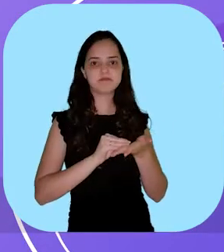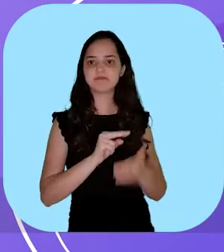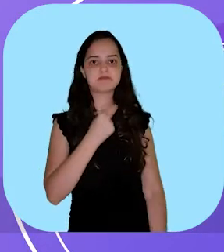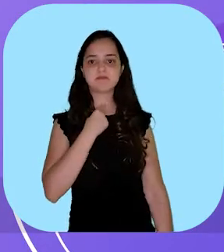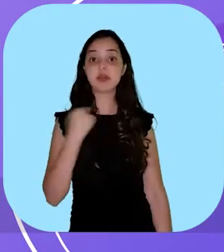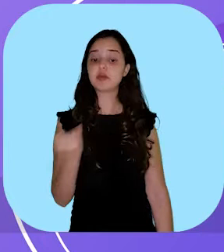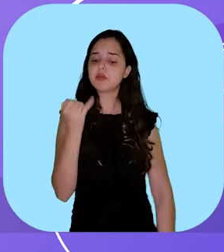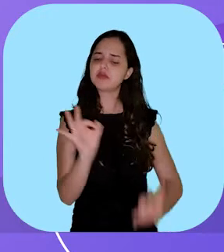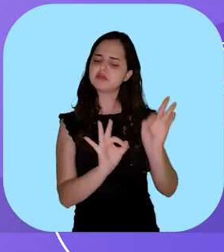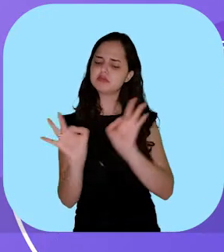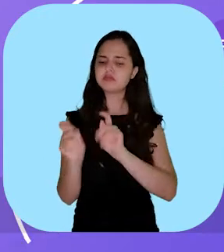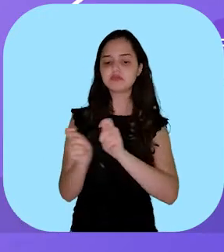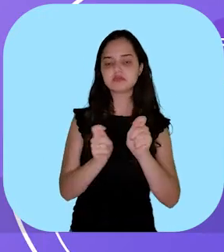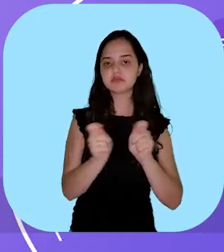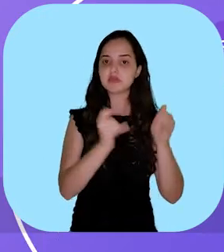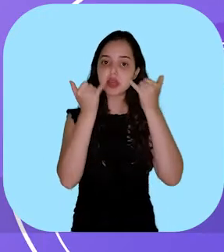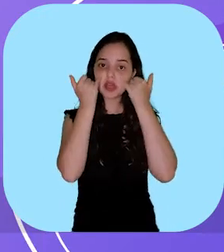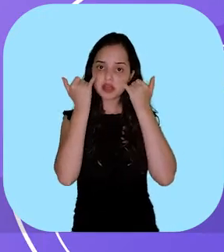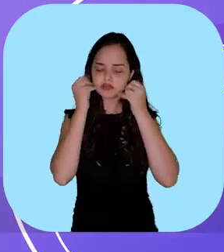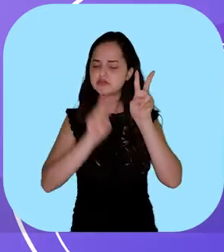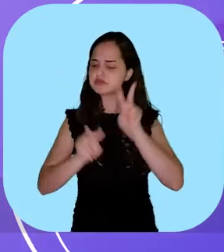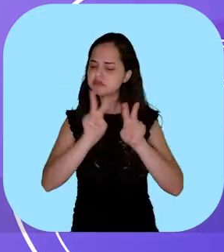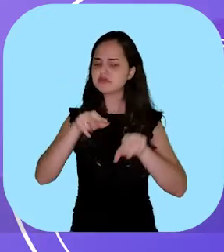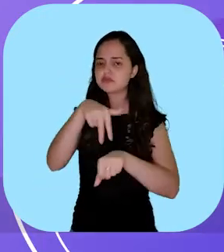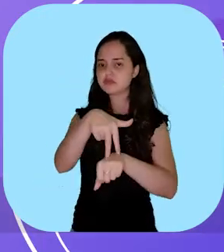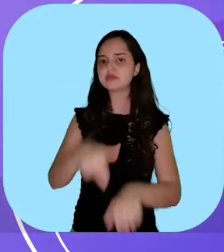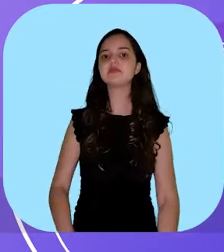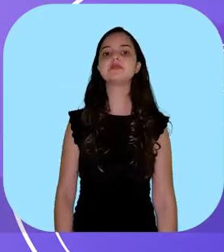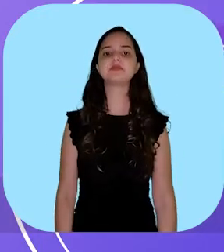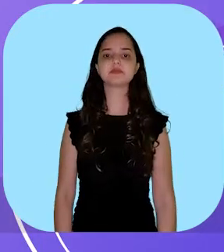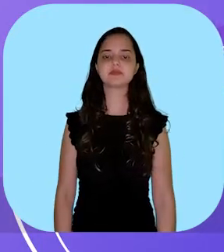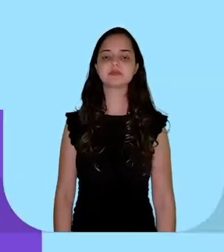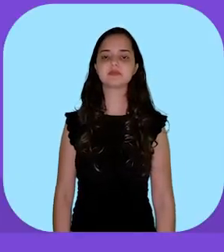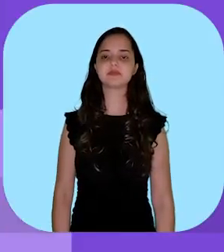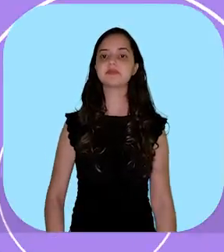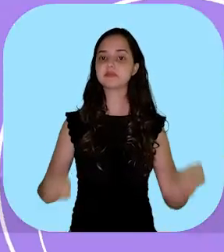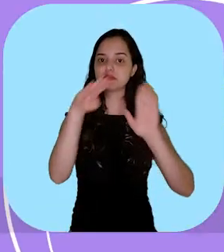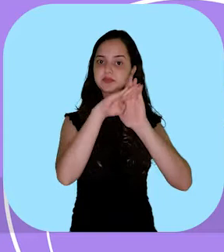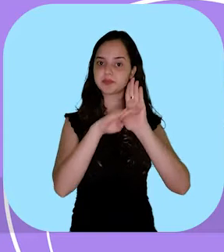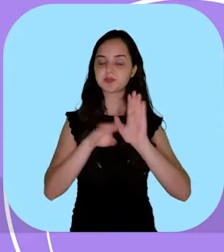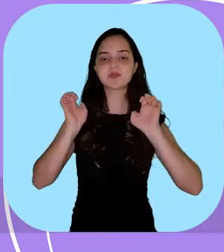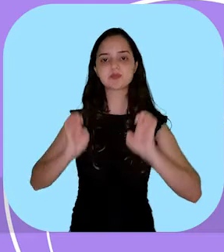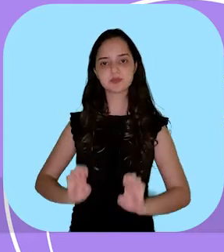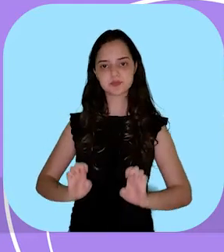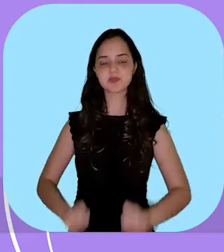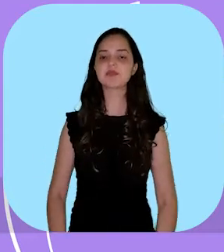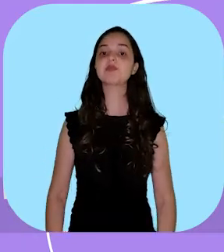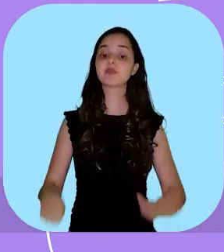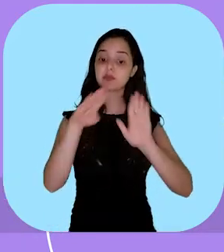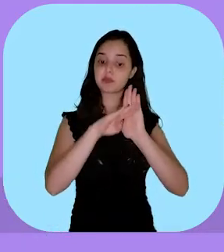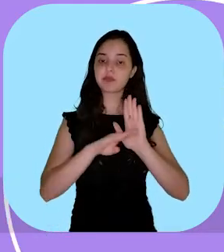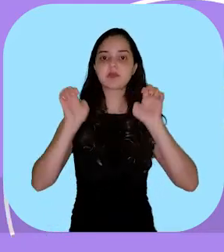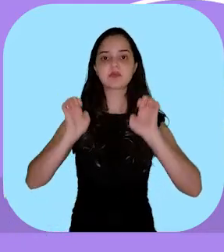pessoas. É preciso articular os dados trazidos com análise e posicionamento. Princípios éticos.